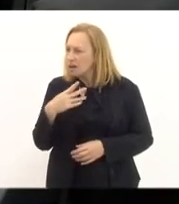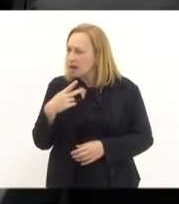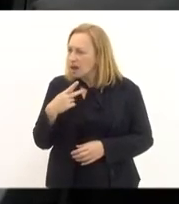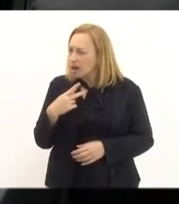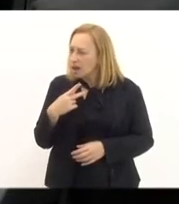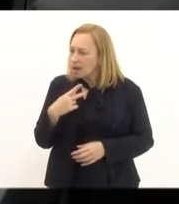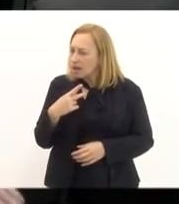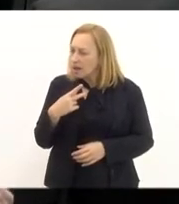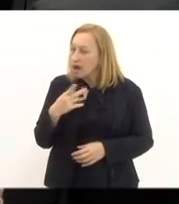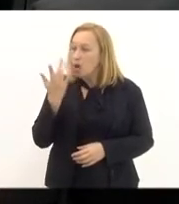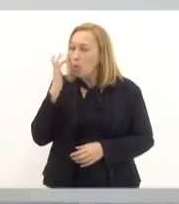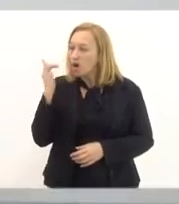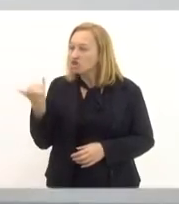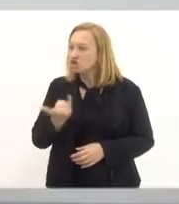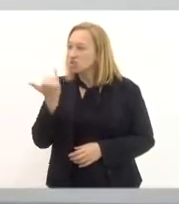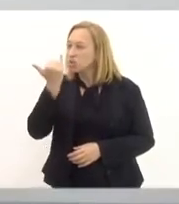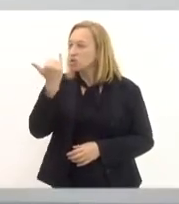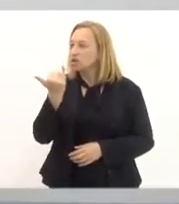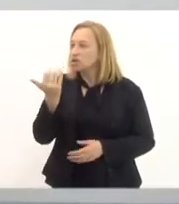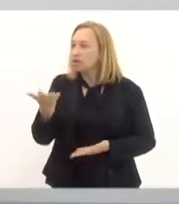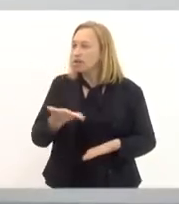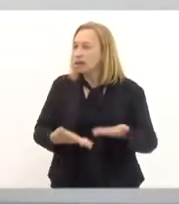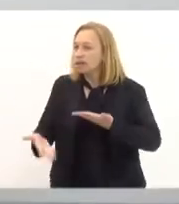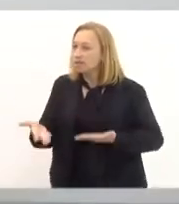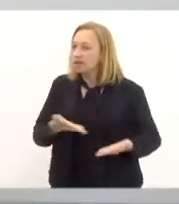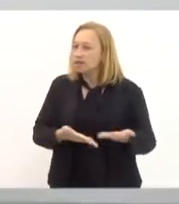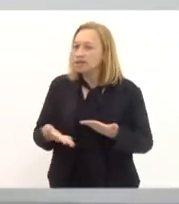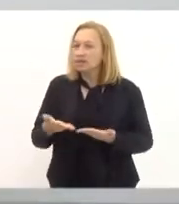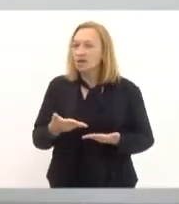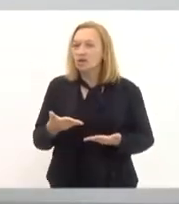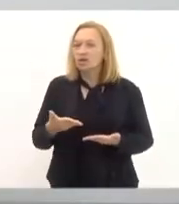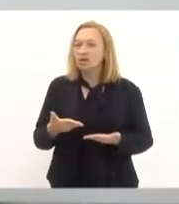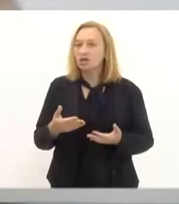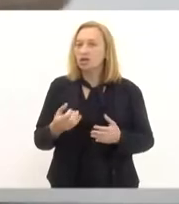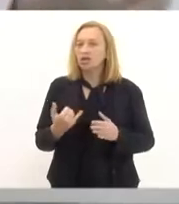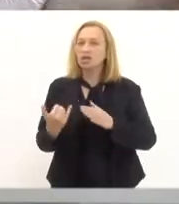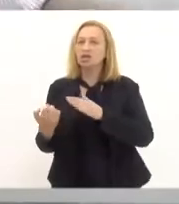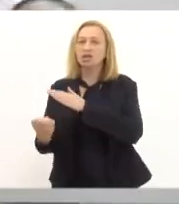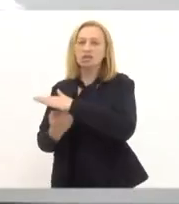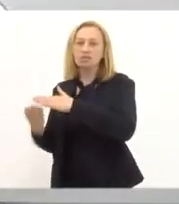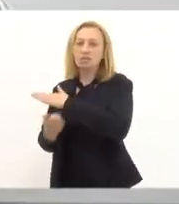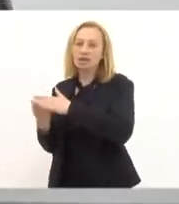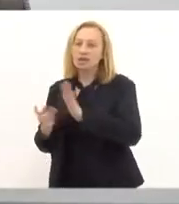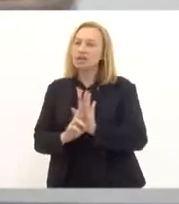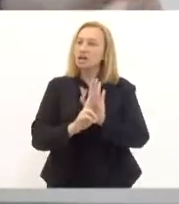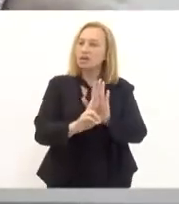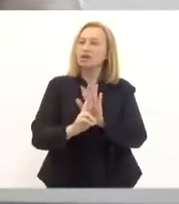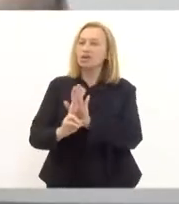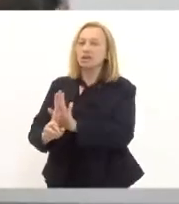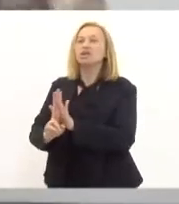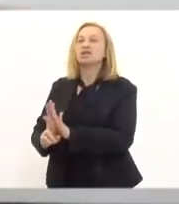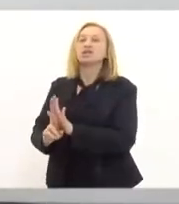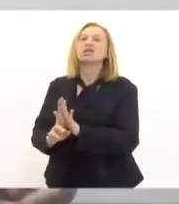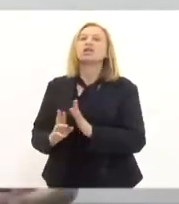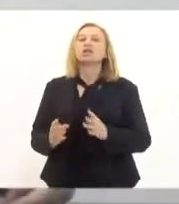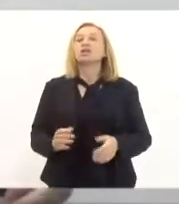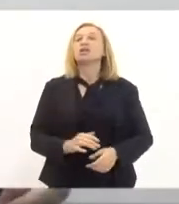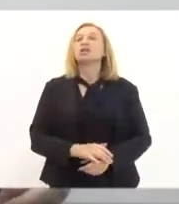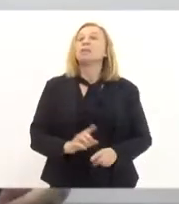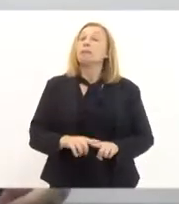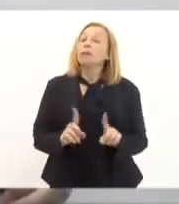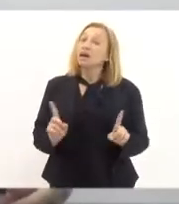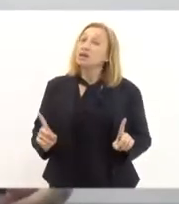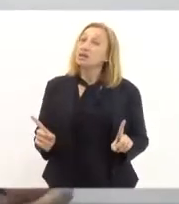eu acho muito a participação da instituições que representam a sociedade civil e os A